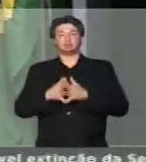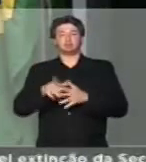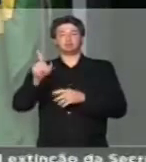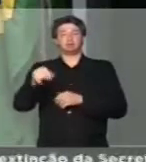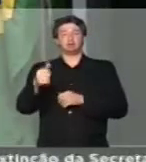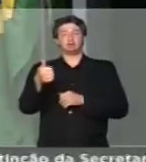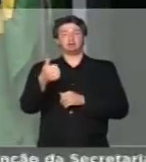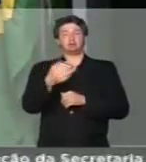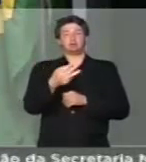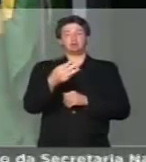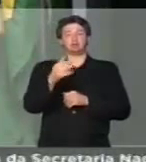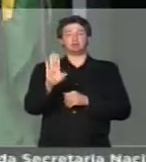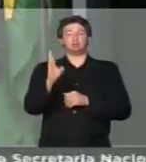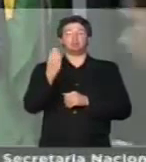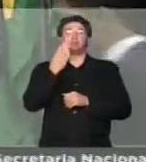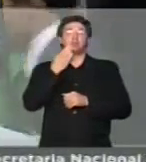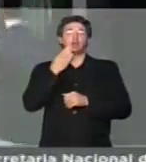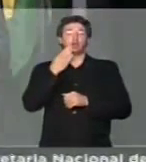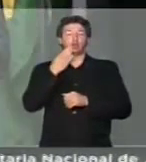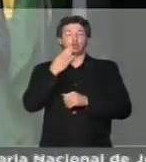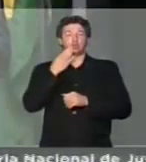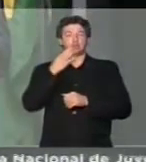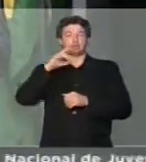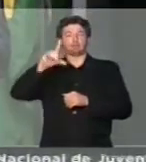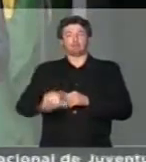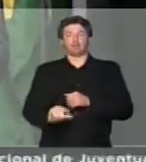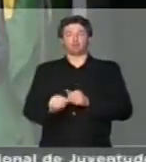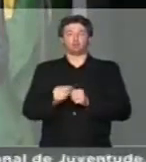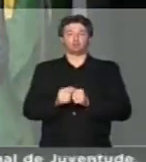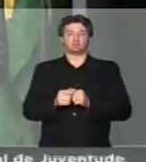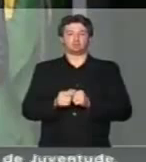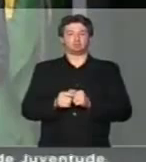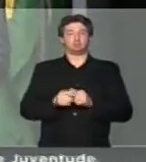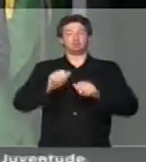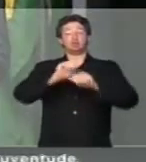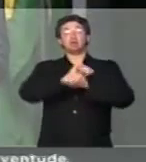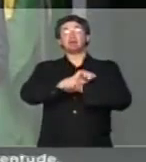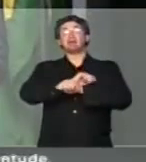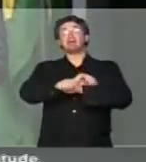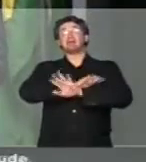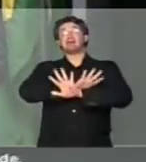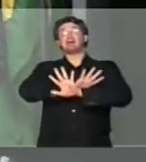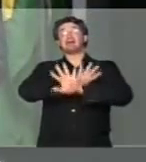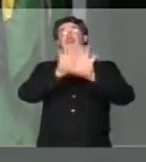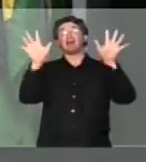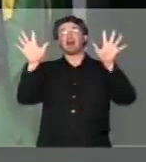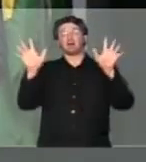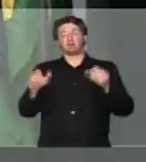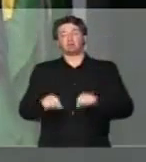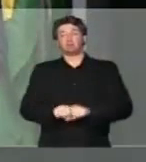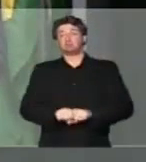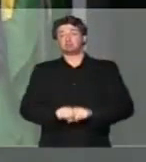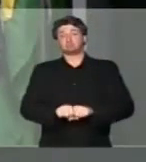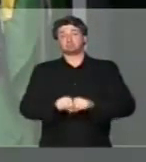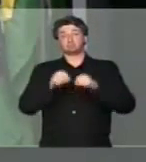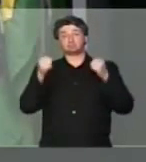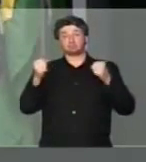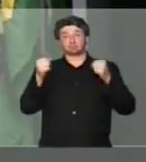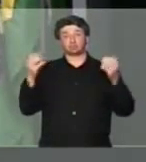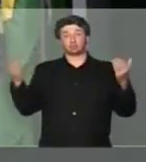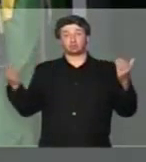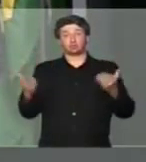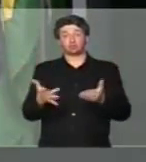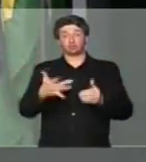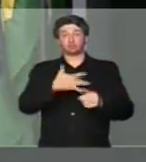de 13 bilhões a menos. Fica clara o colapso que atinge